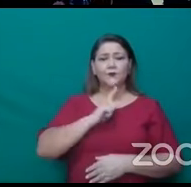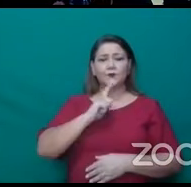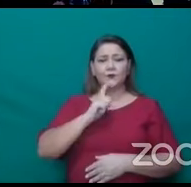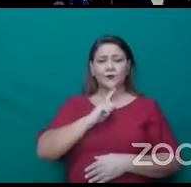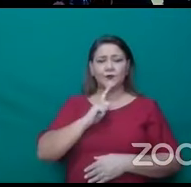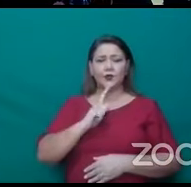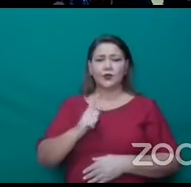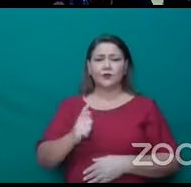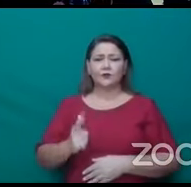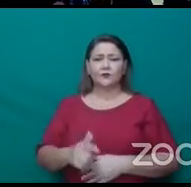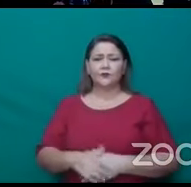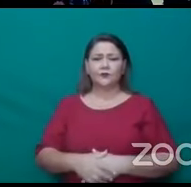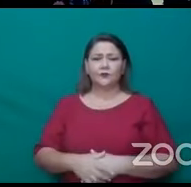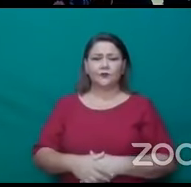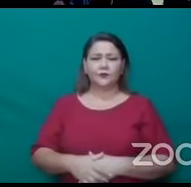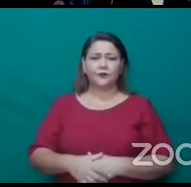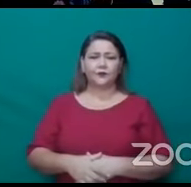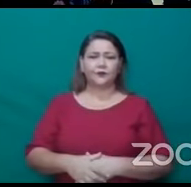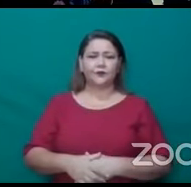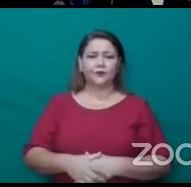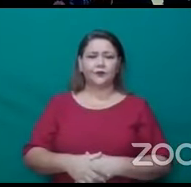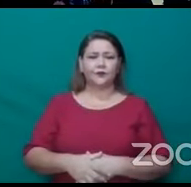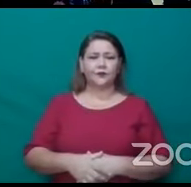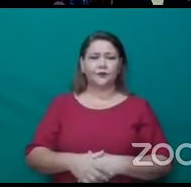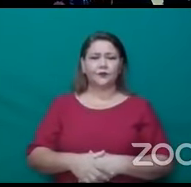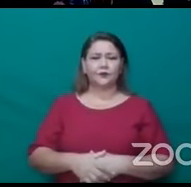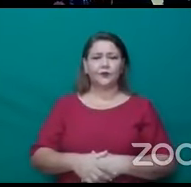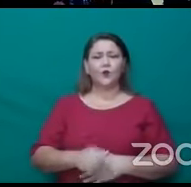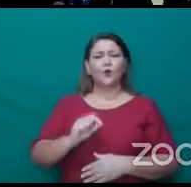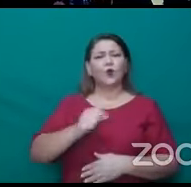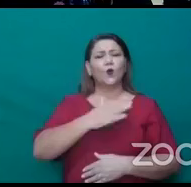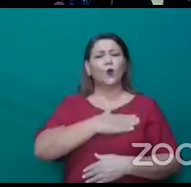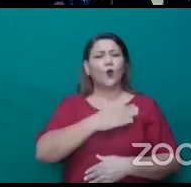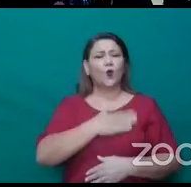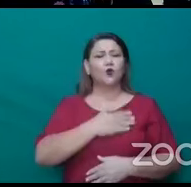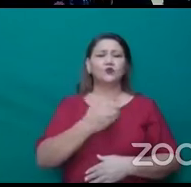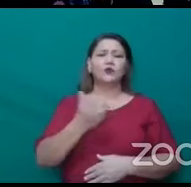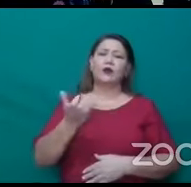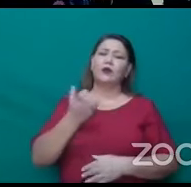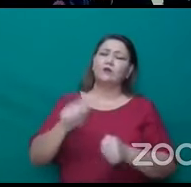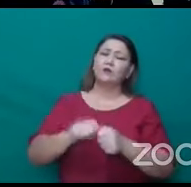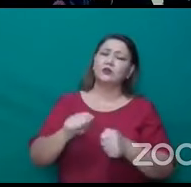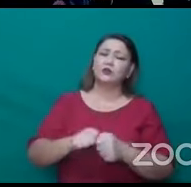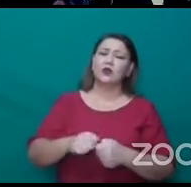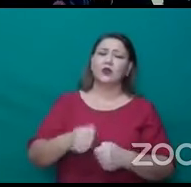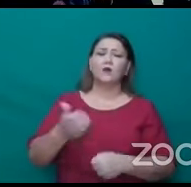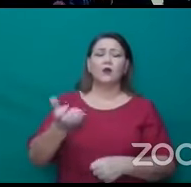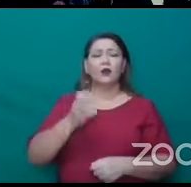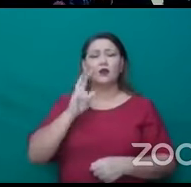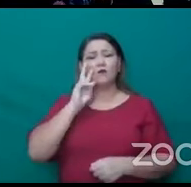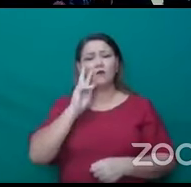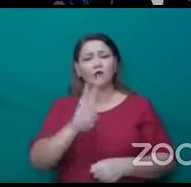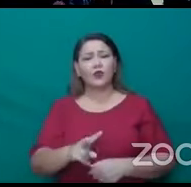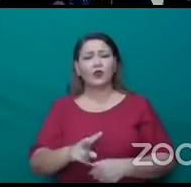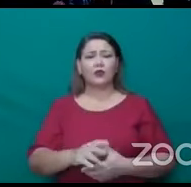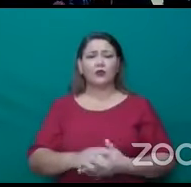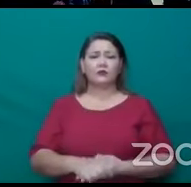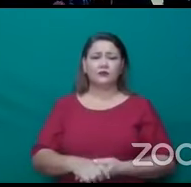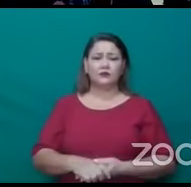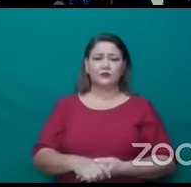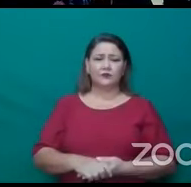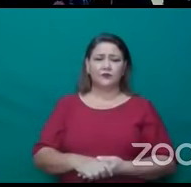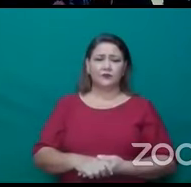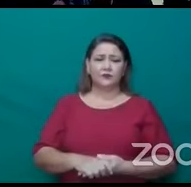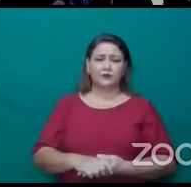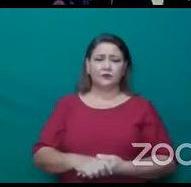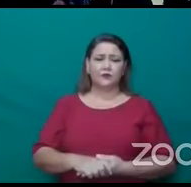fiquei me questionando também como espectador, o que eu gosto, o que eu quero fazer, o que eu gostaria de ver, sabe? E daí foi disso, assim, eu